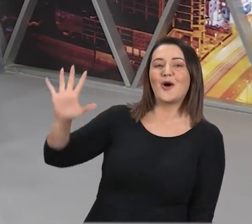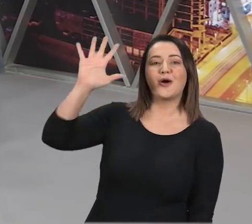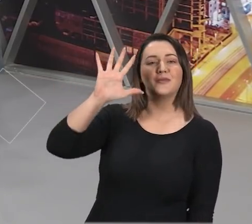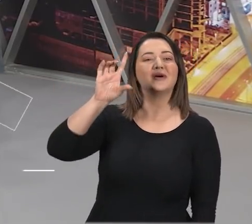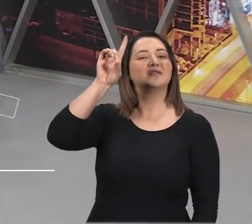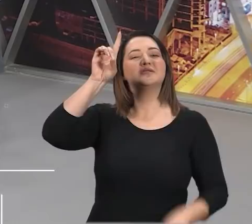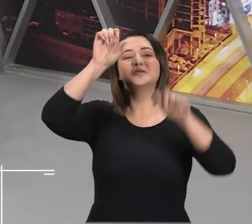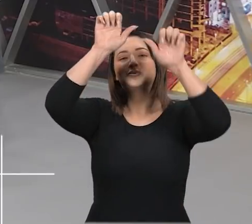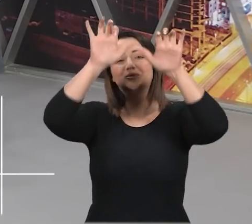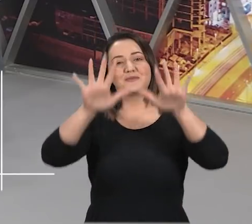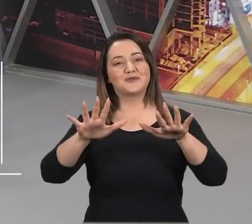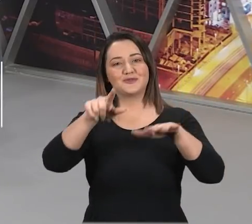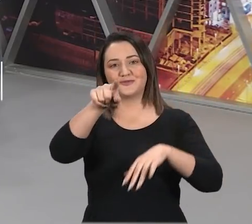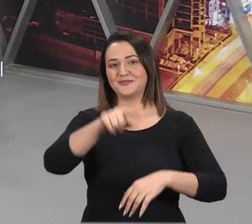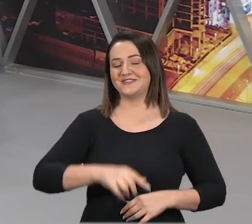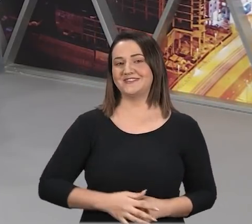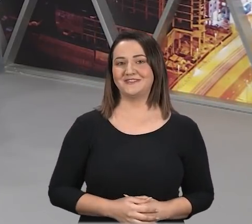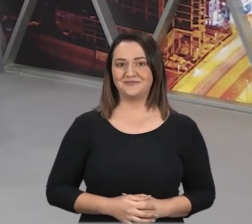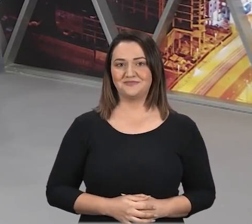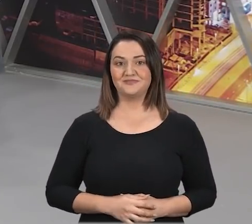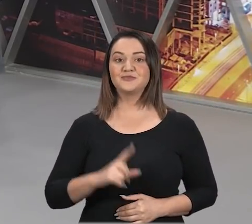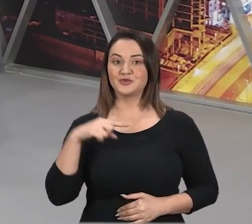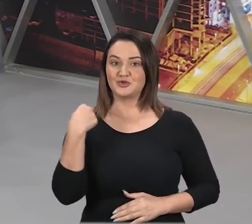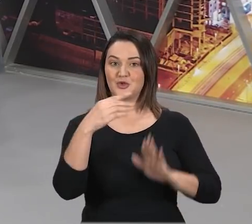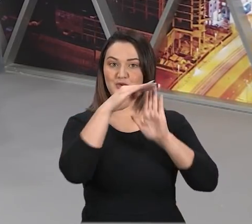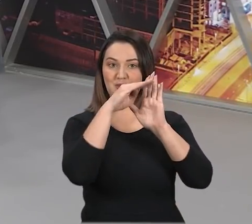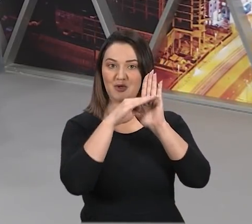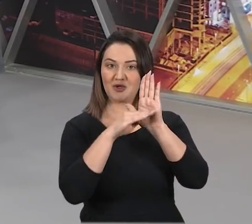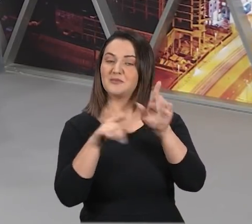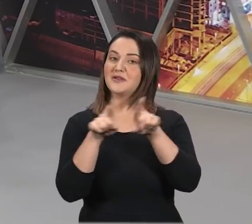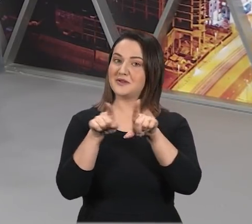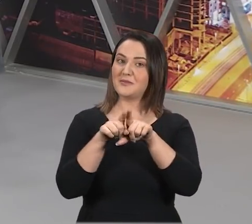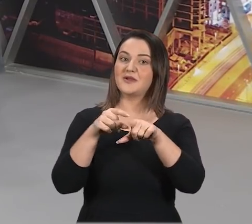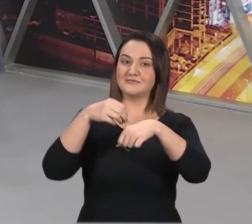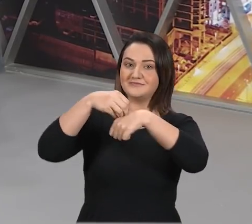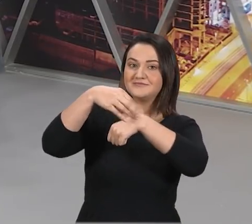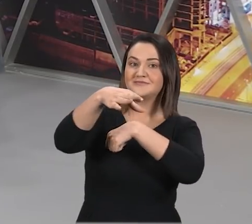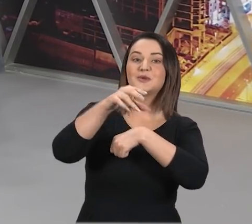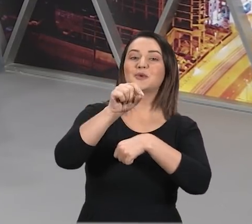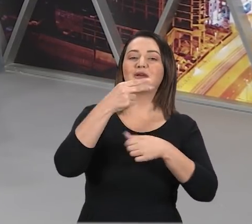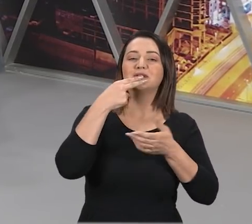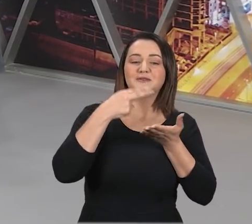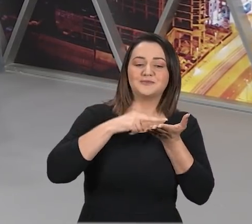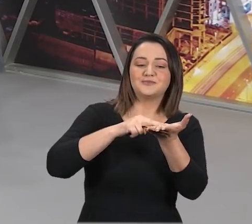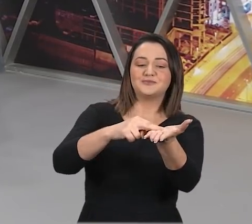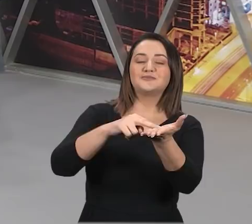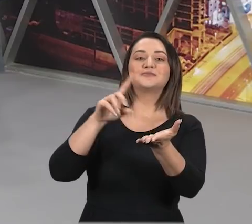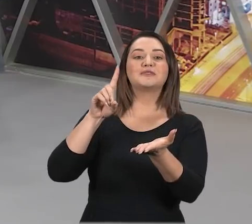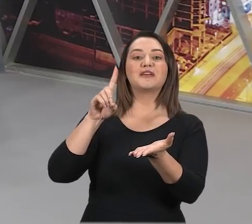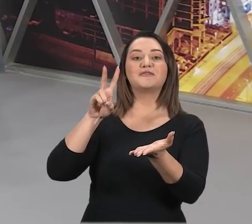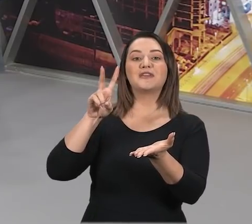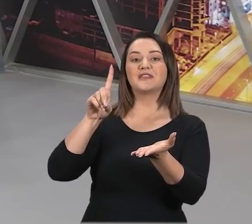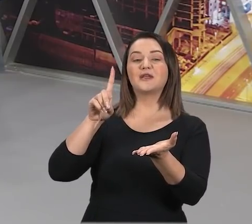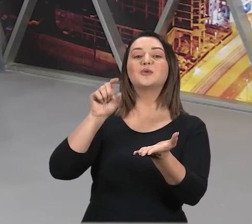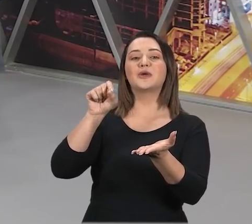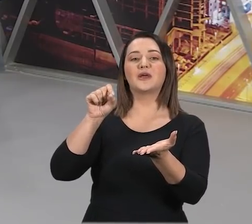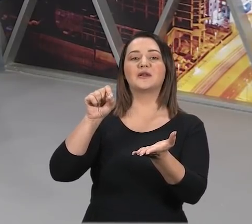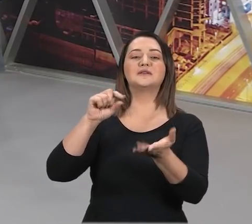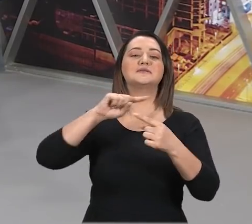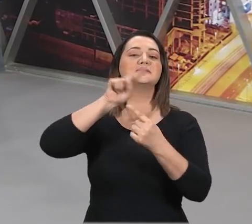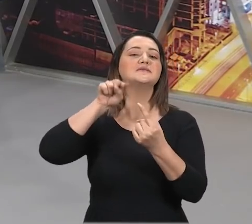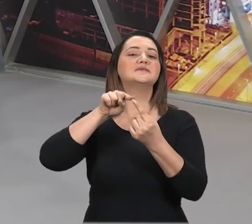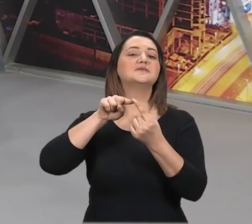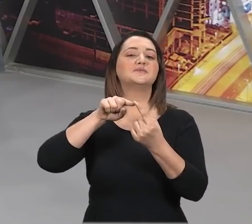Europa. Deus te abençoe grandemente. O nosso programa também oferece para você um DVD maravilhoso chamado Sentido da